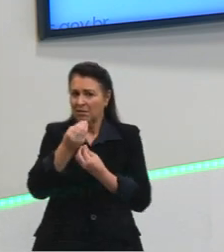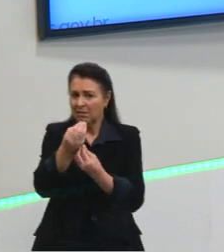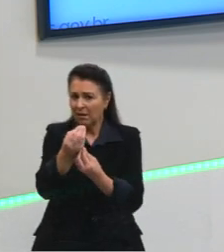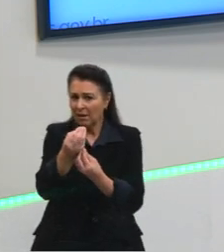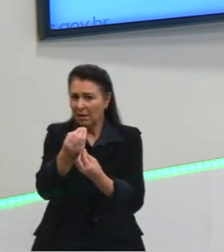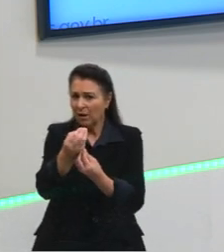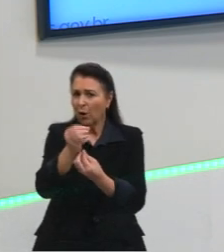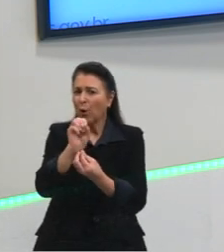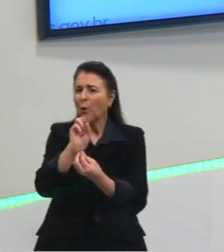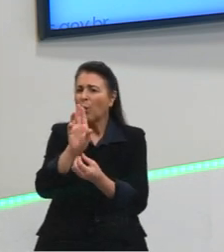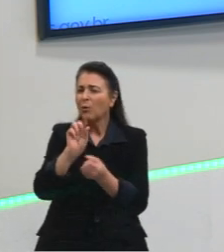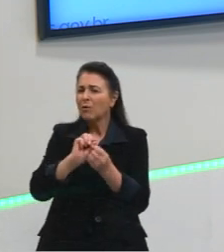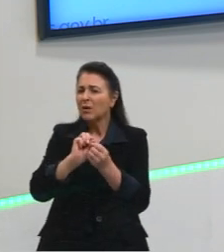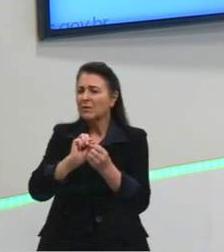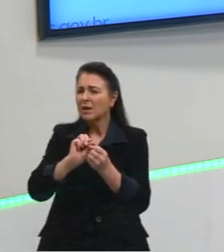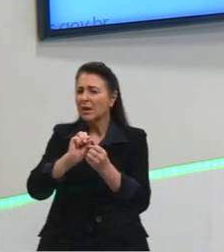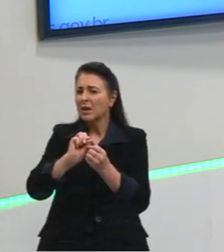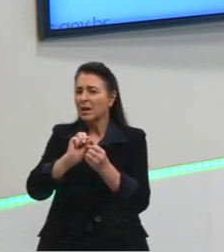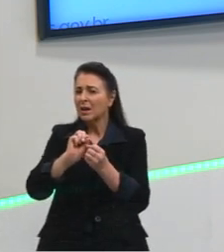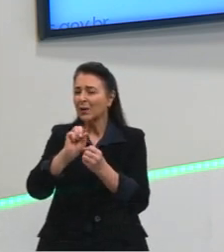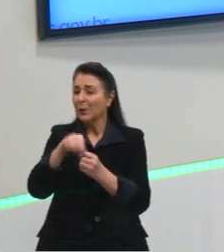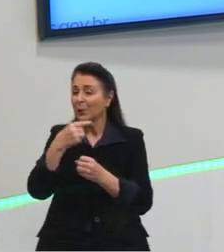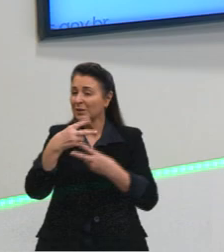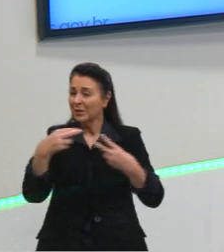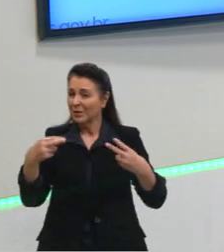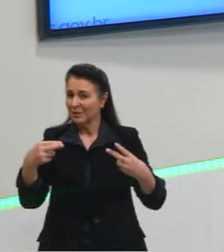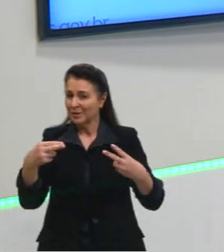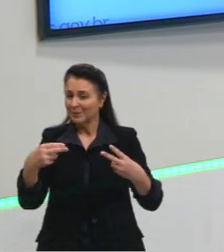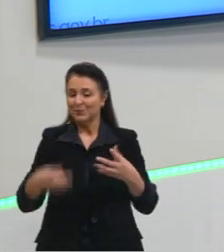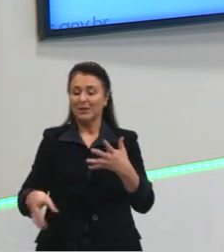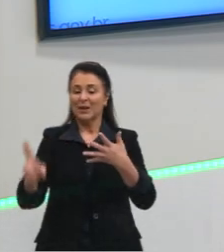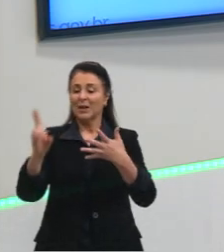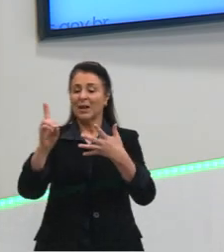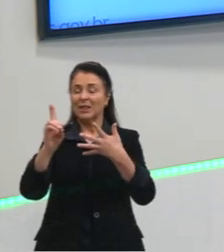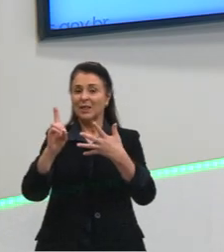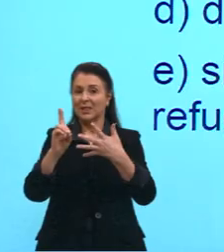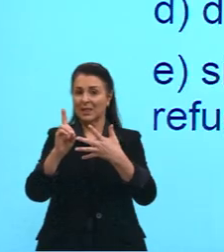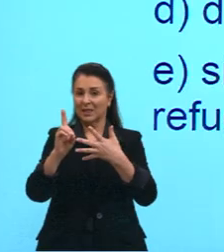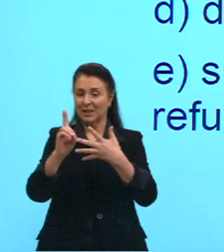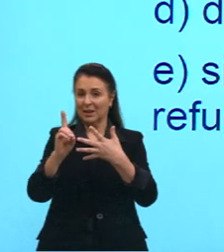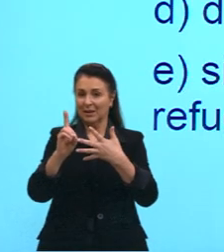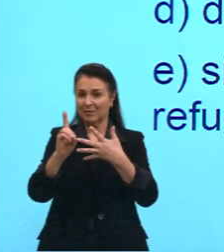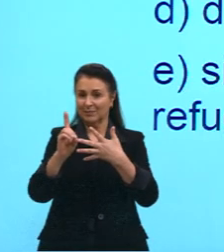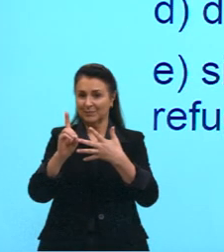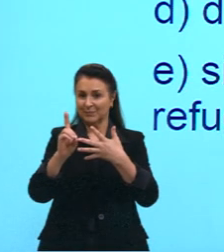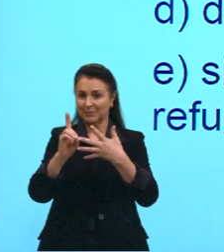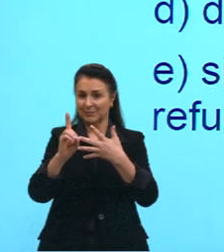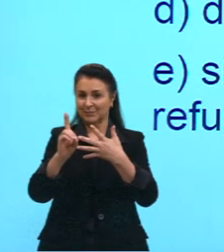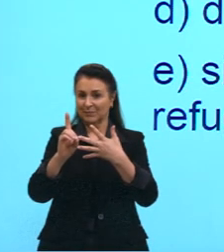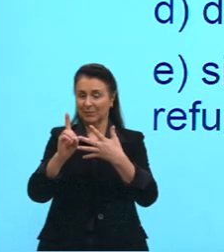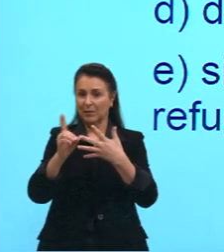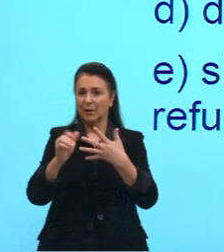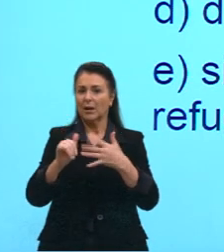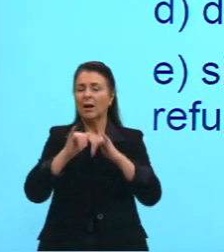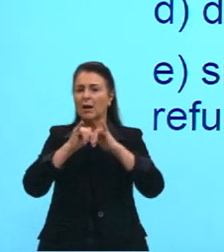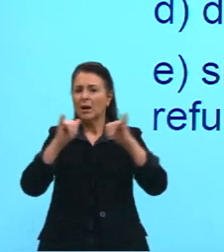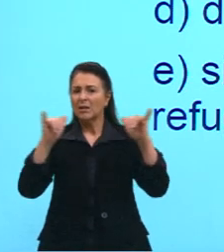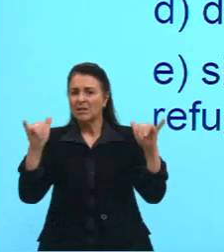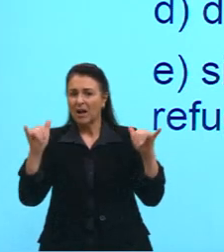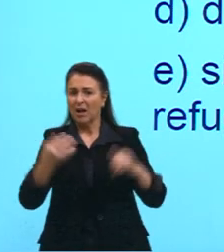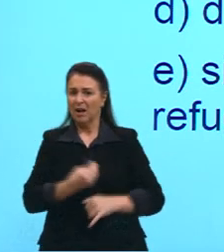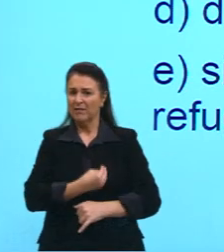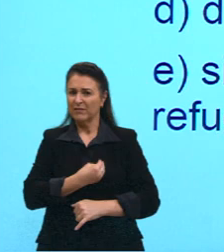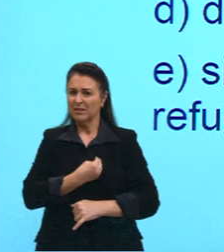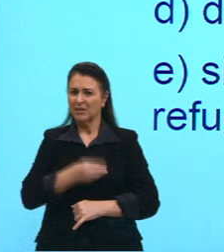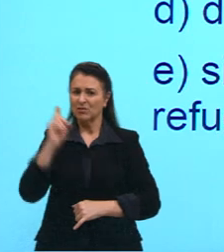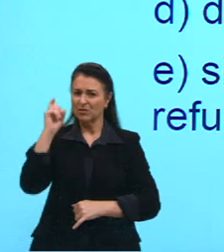outro tipo de ação a letra de denunciar a situação de carência vivida pelos refugiados